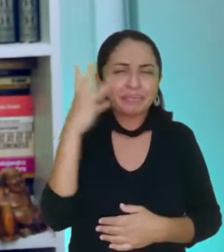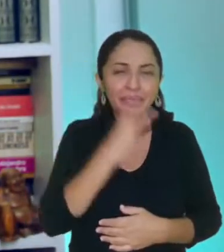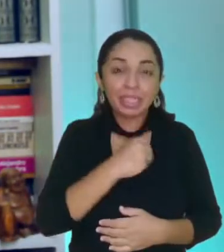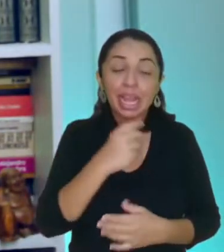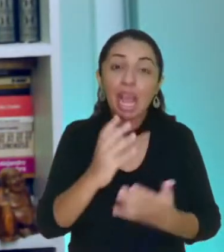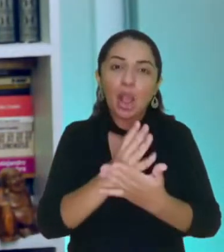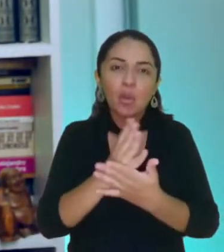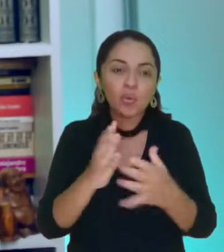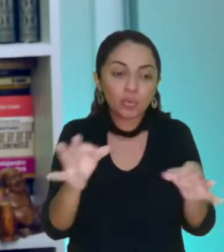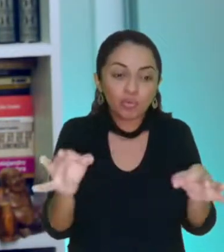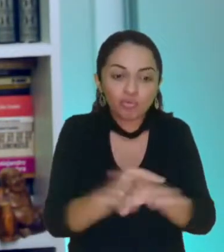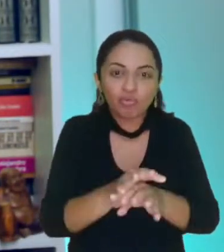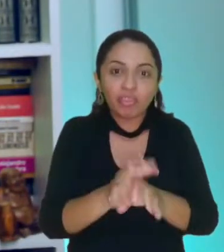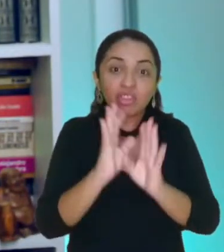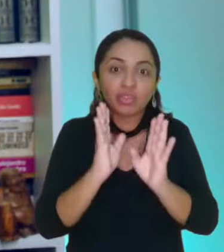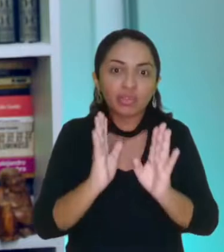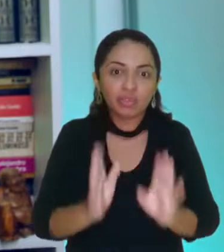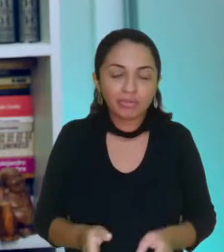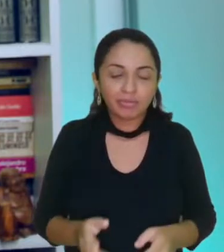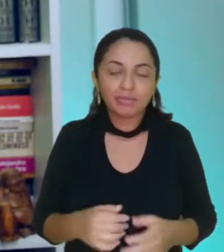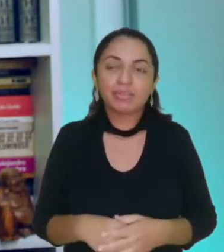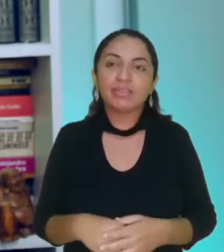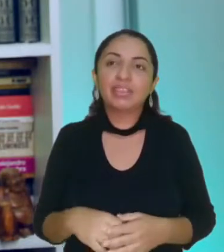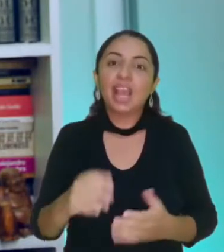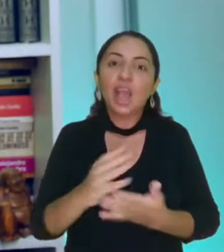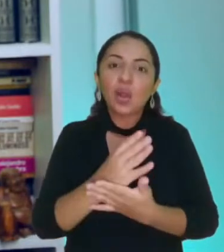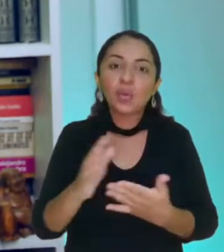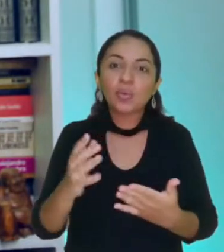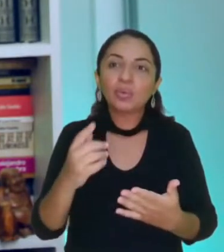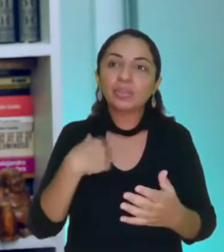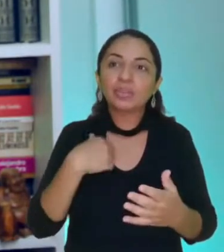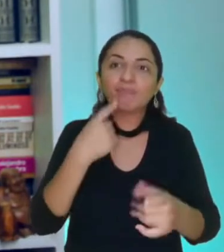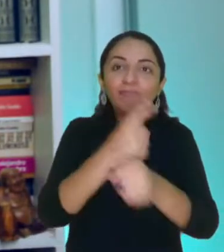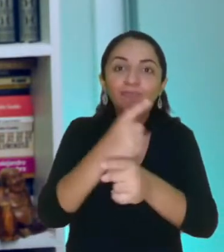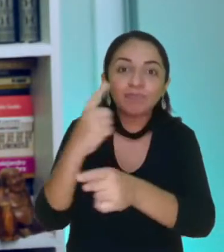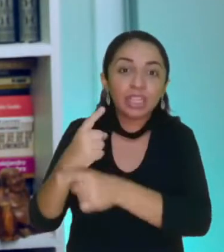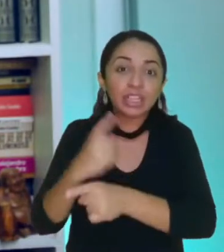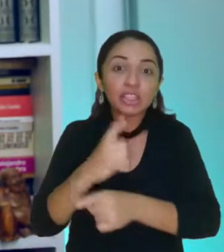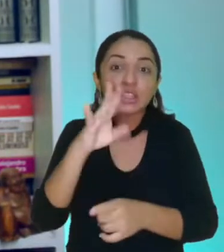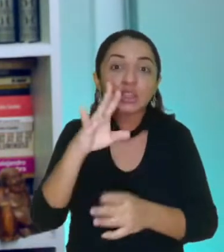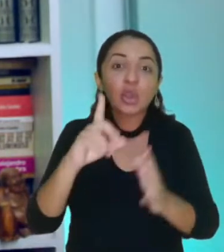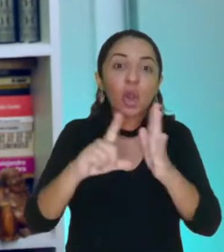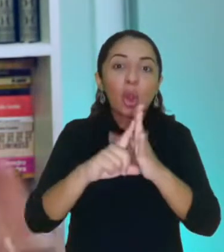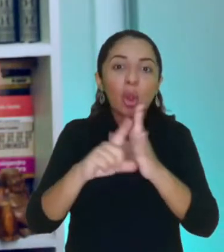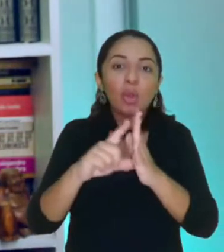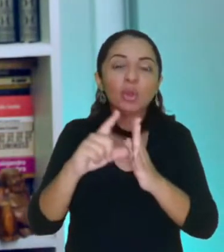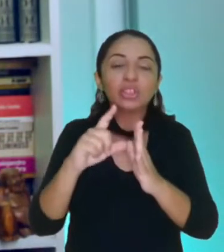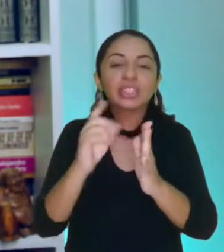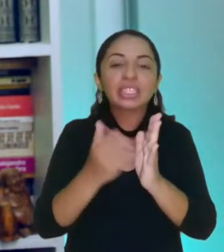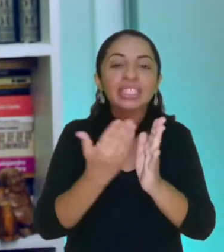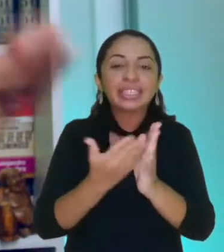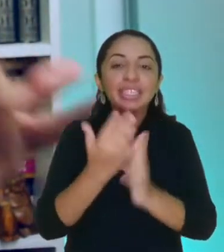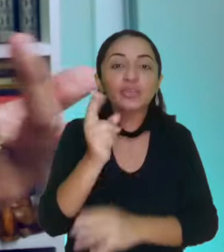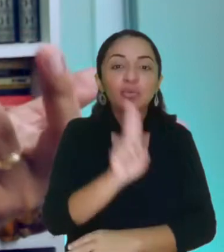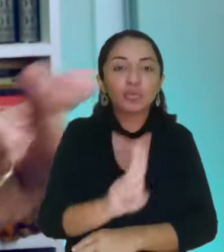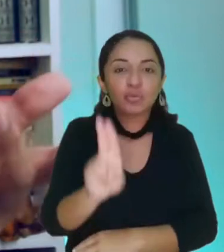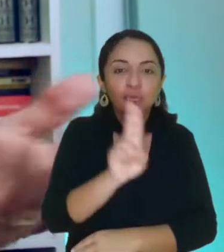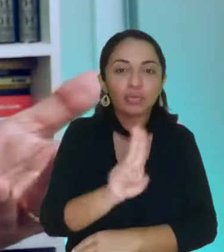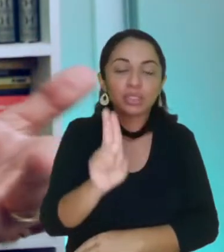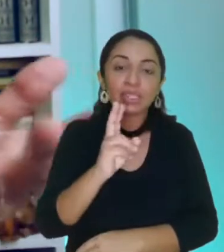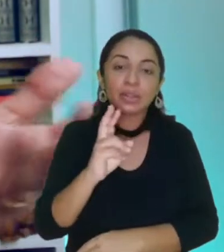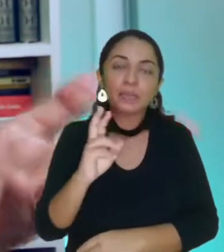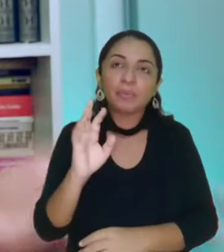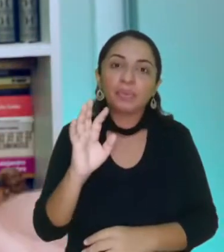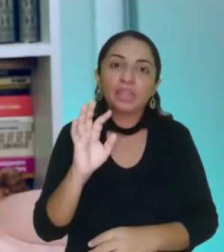aqui, esgotadas. Coisas que a gente só encontra realmente em sebos. E o melhor de tudo, né? O preço saiu